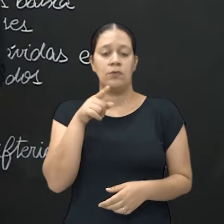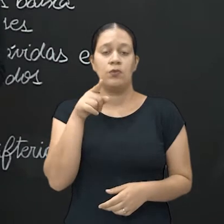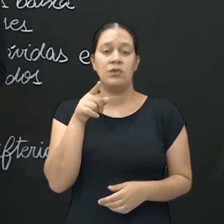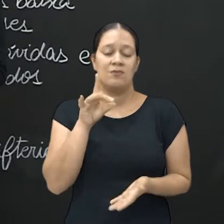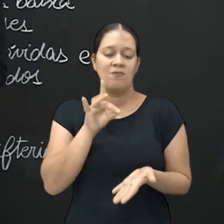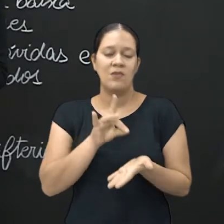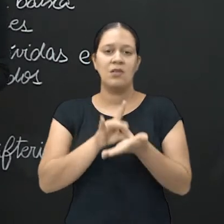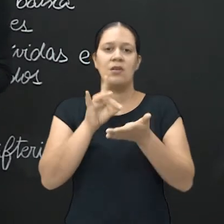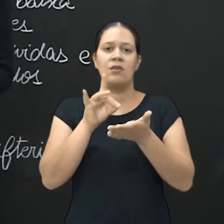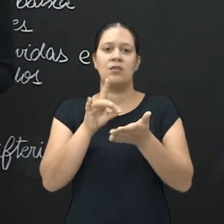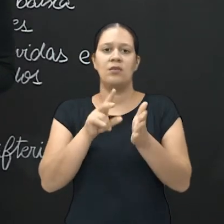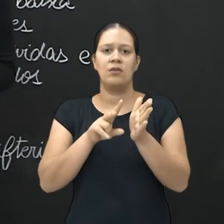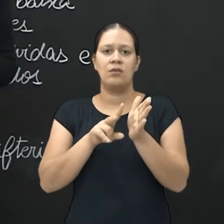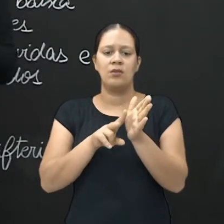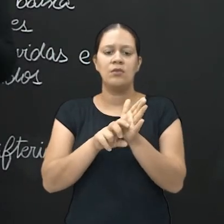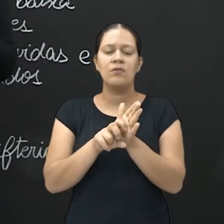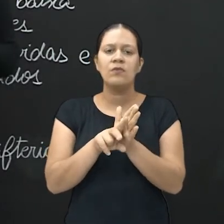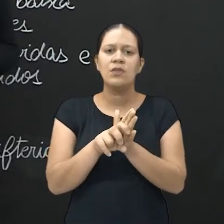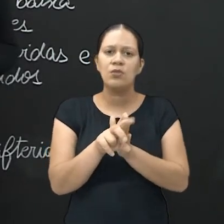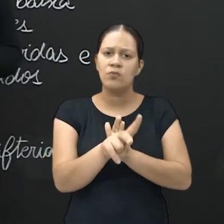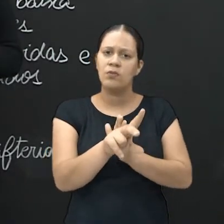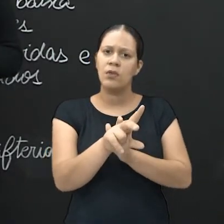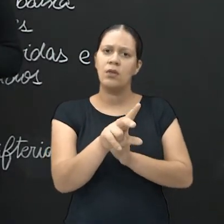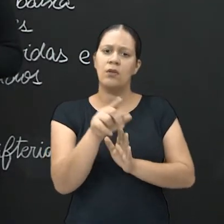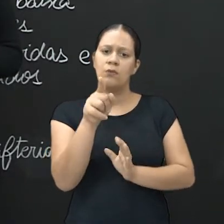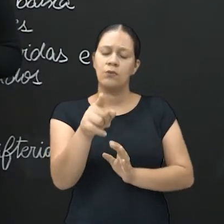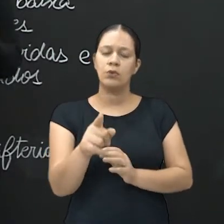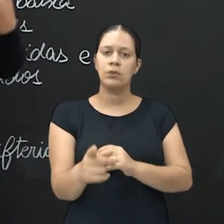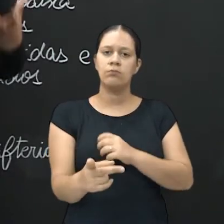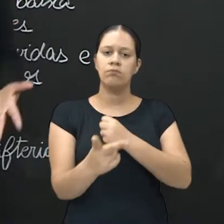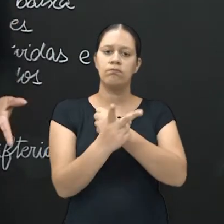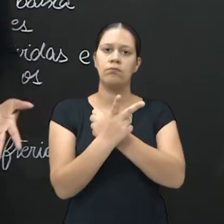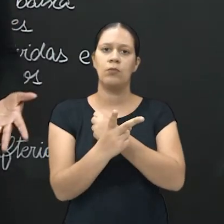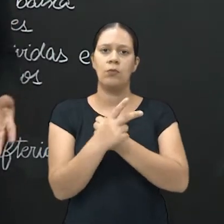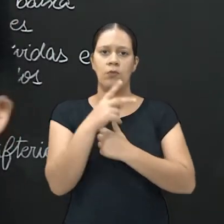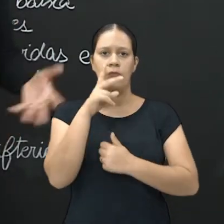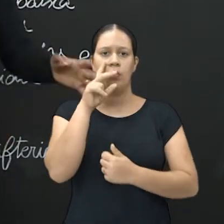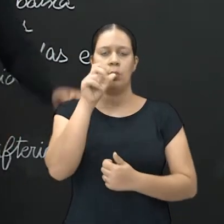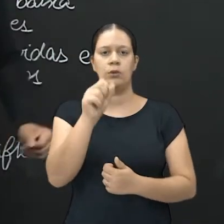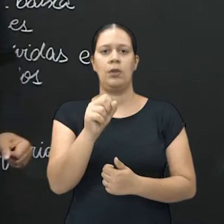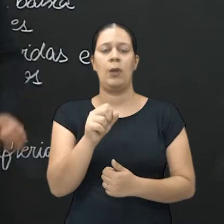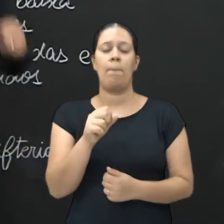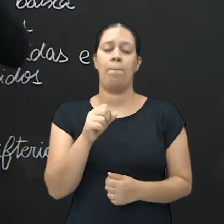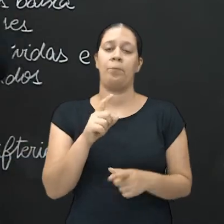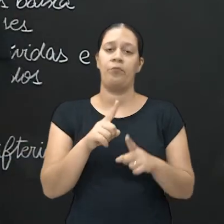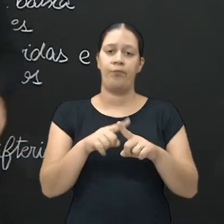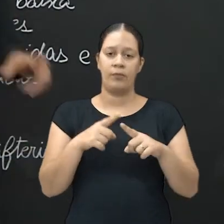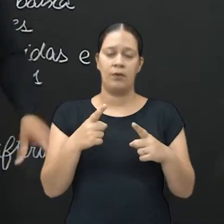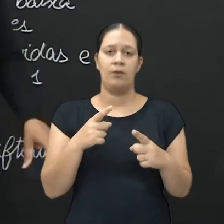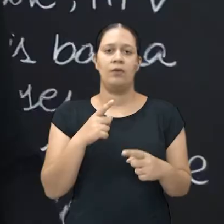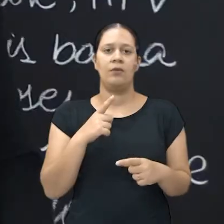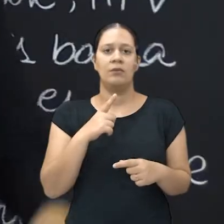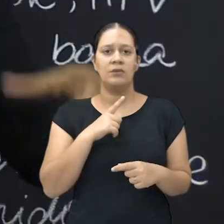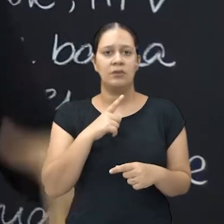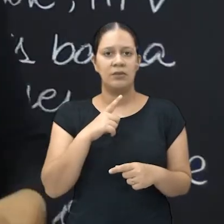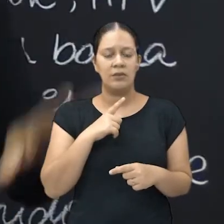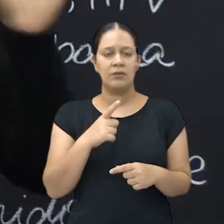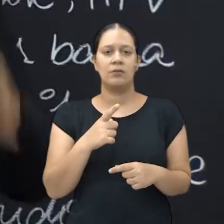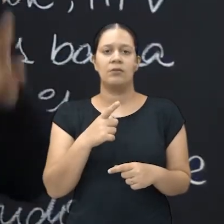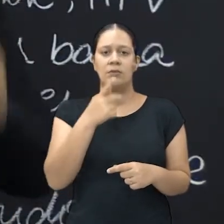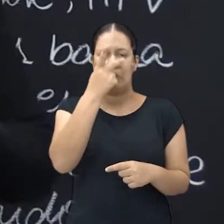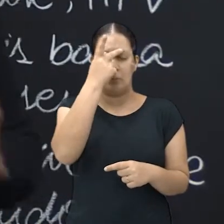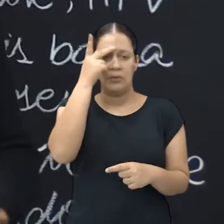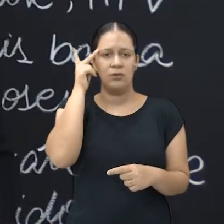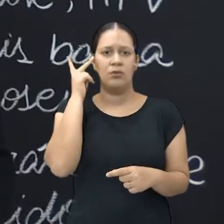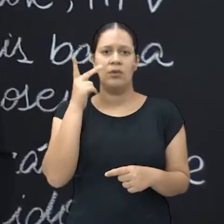vírus verdadeiro, não o vírus atenuado, você esteja prevenido. Mas tem gente que fica assim, ah, não, vacina deixa as pessoas doentes